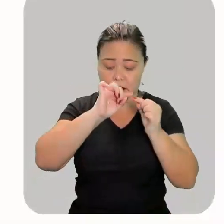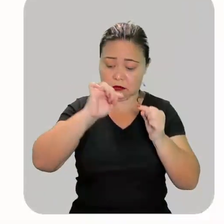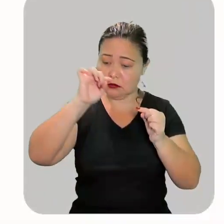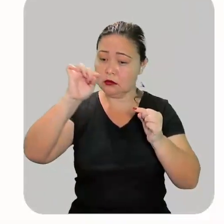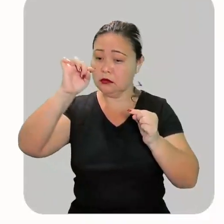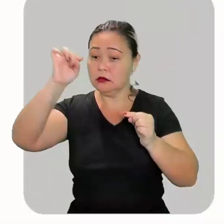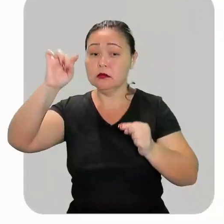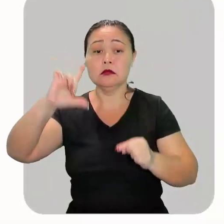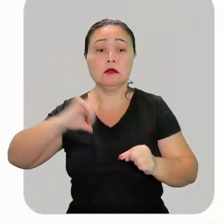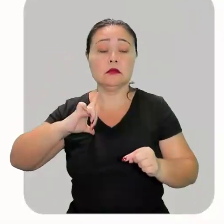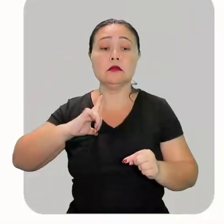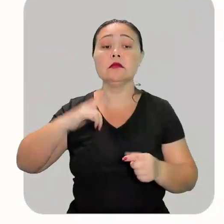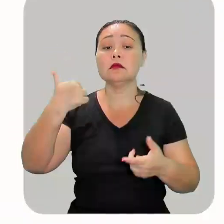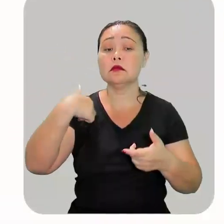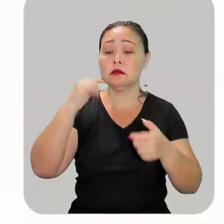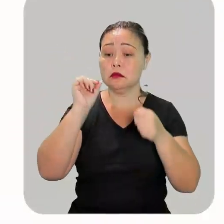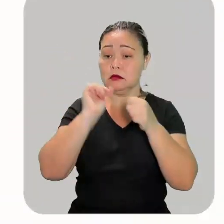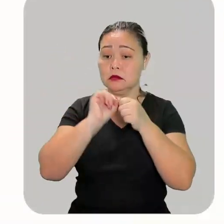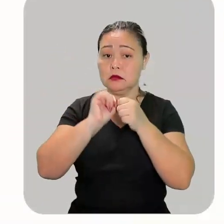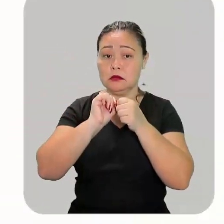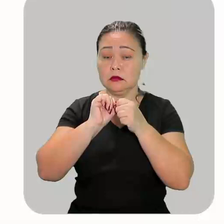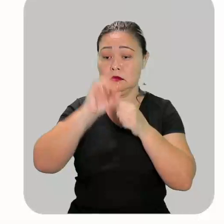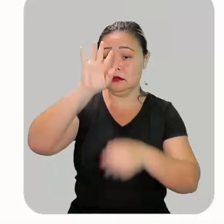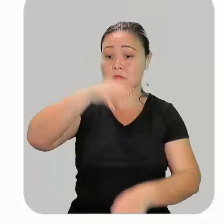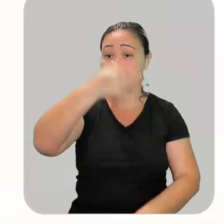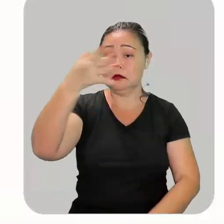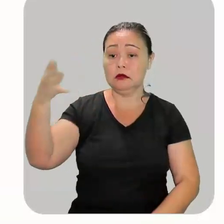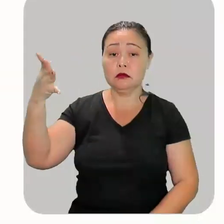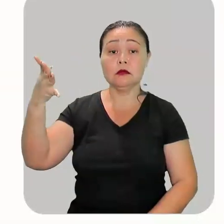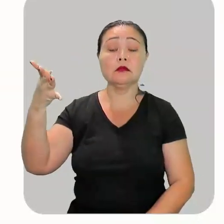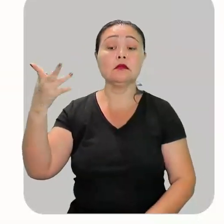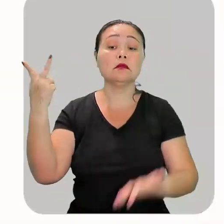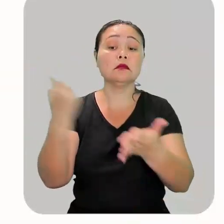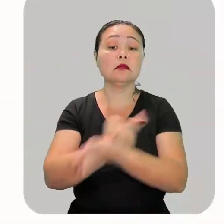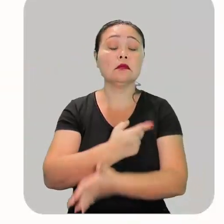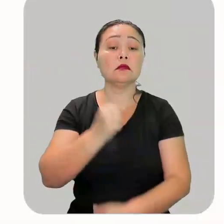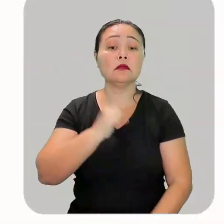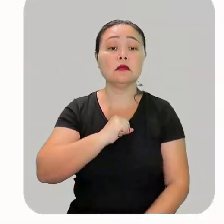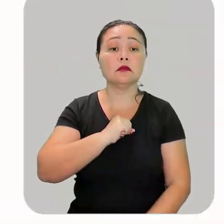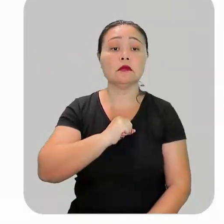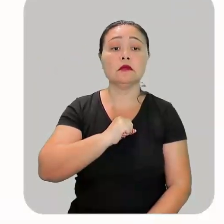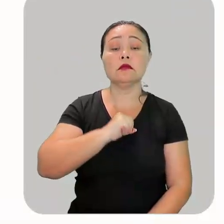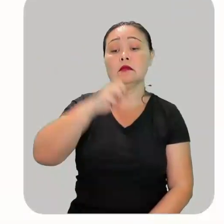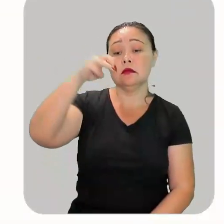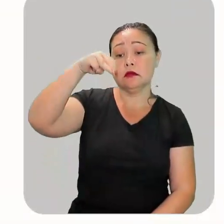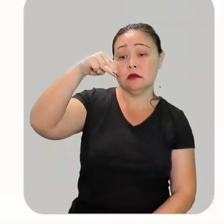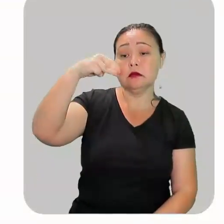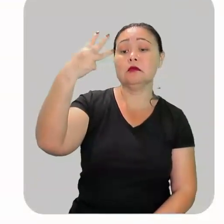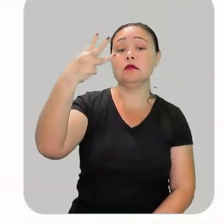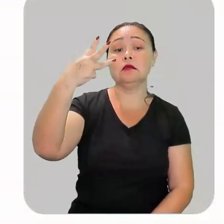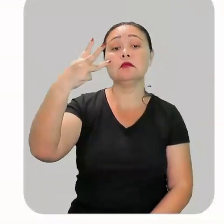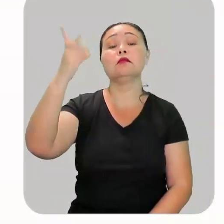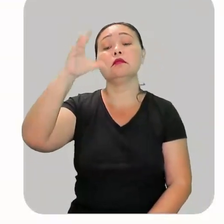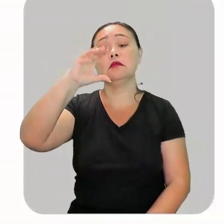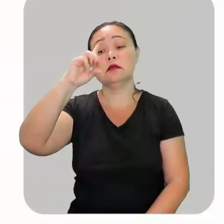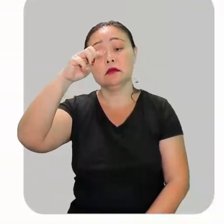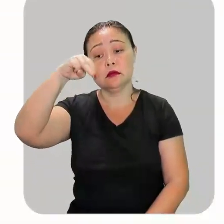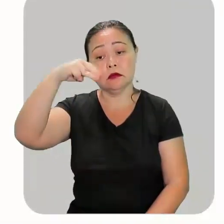né? Isso. Eu também, ó, se vocês forem fazer a tabelinha, o que vai acontecer? Quando a gente está lá, metros